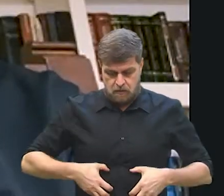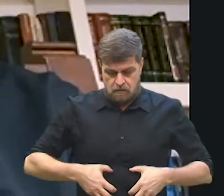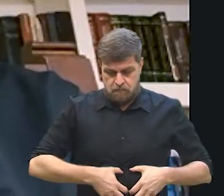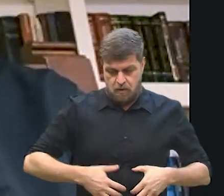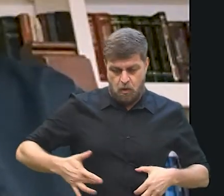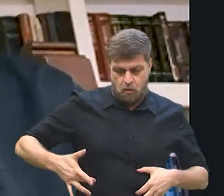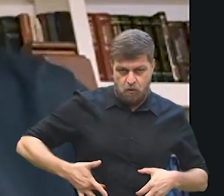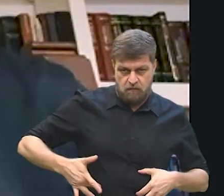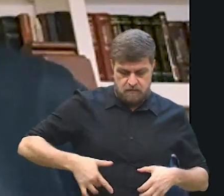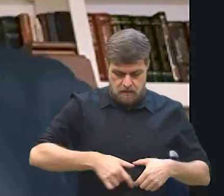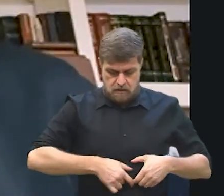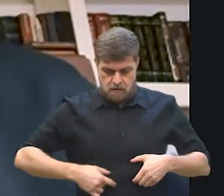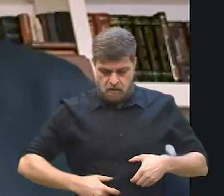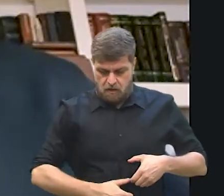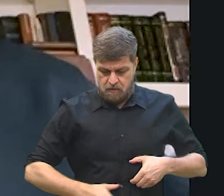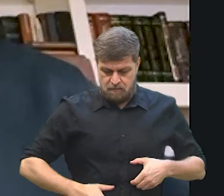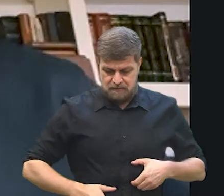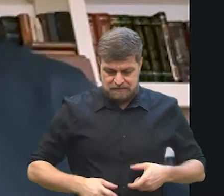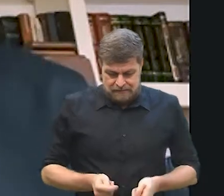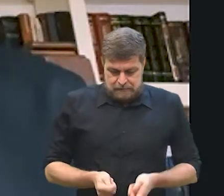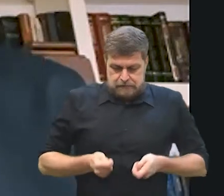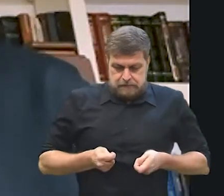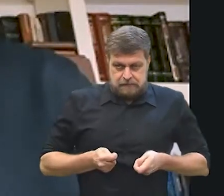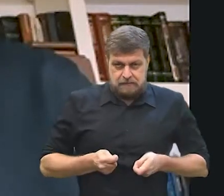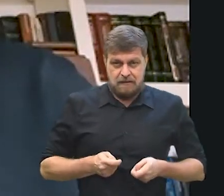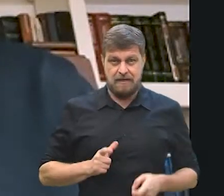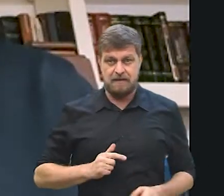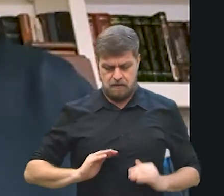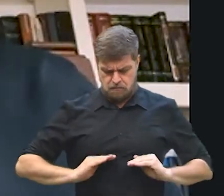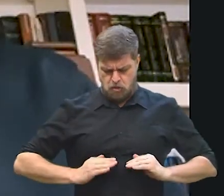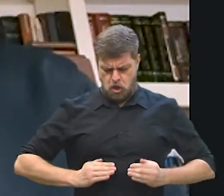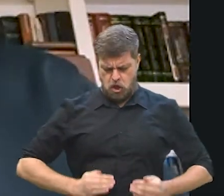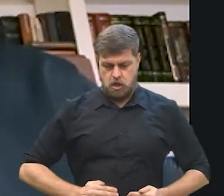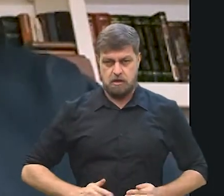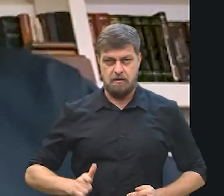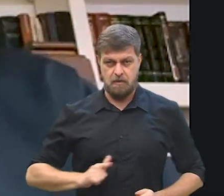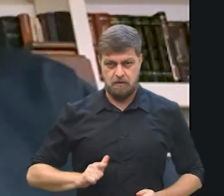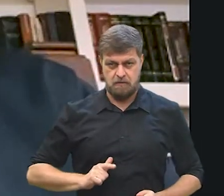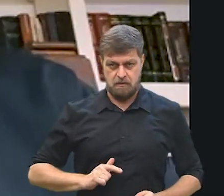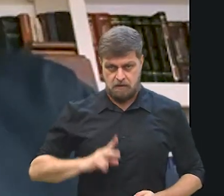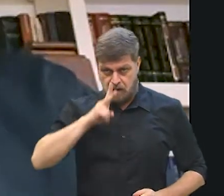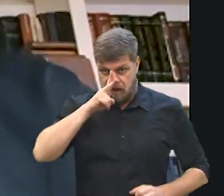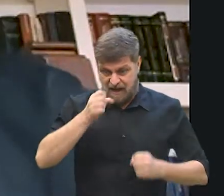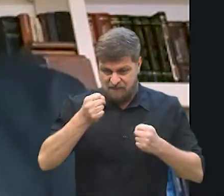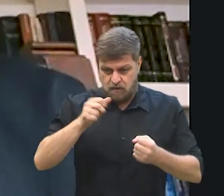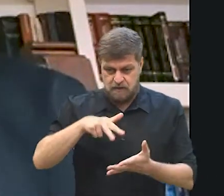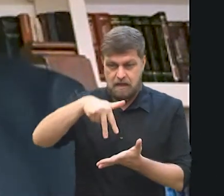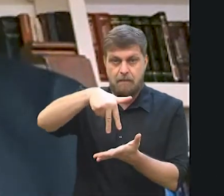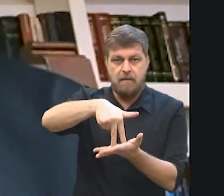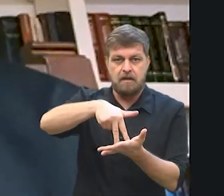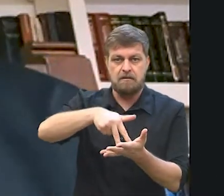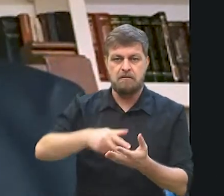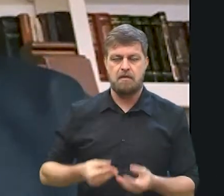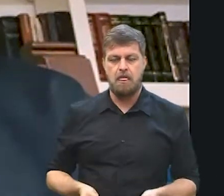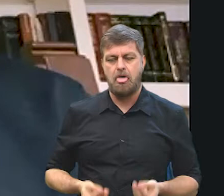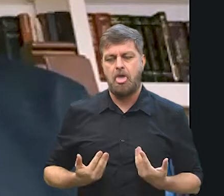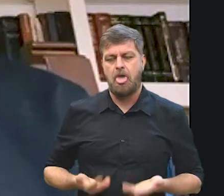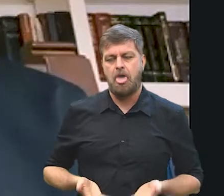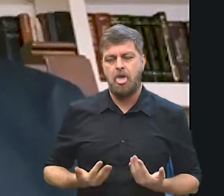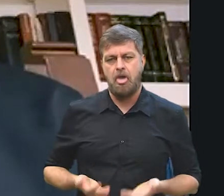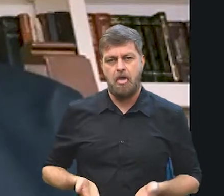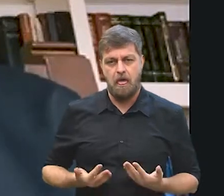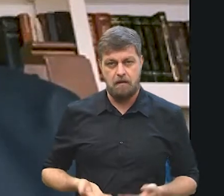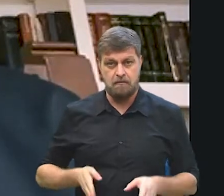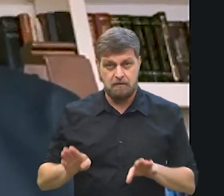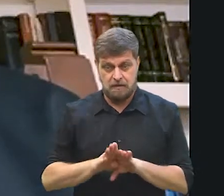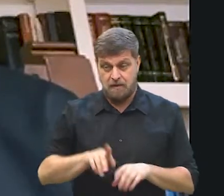vísceras, porque ninguém tem um abdômen tão forte. Quem tem um abdômen forte, quando é forte e está em pé, ele está relaxado. Então, deve